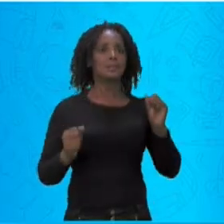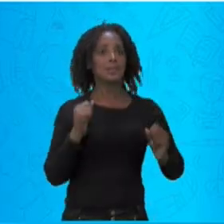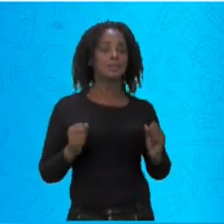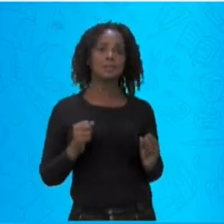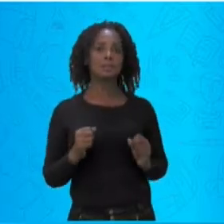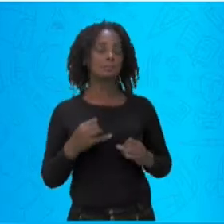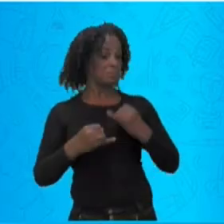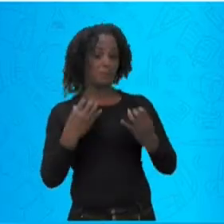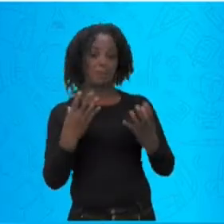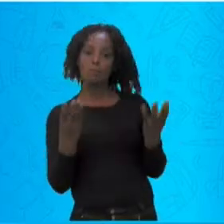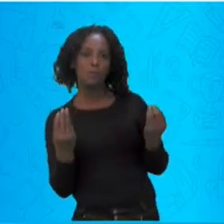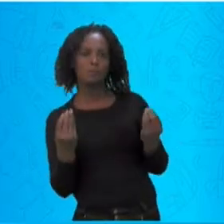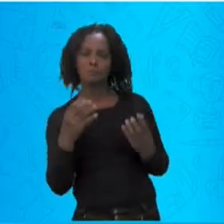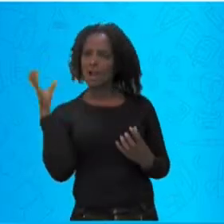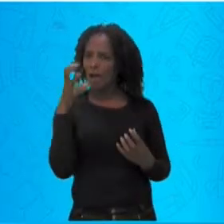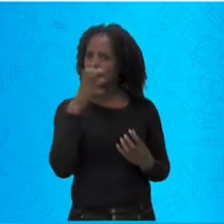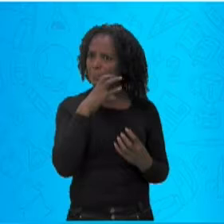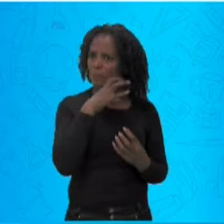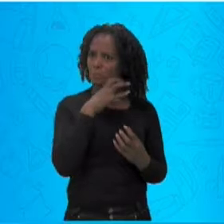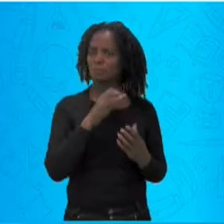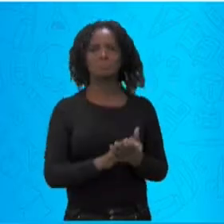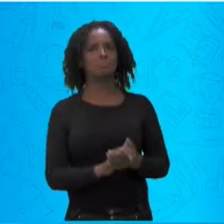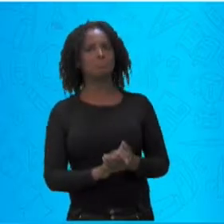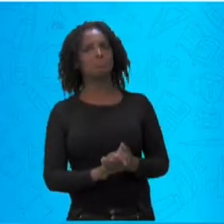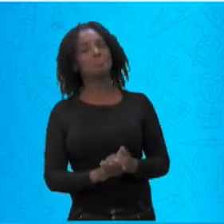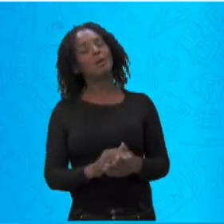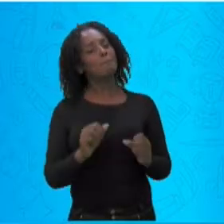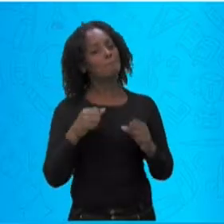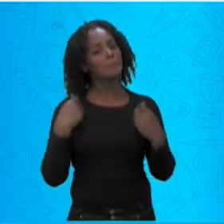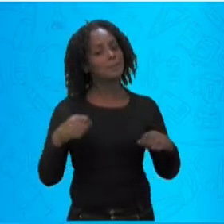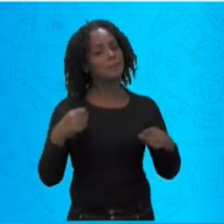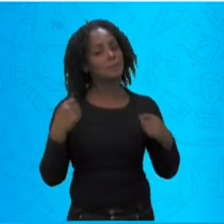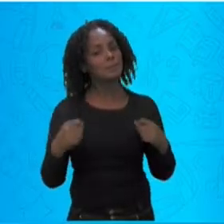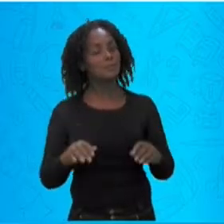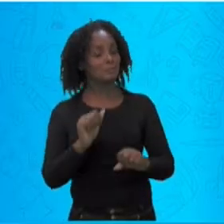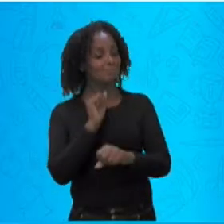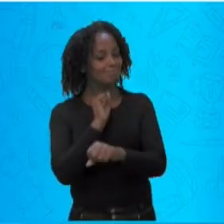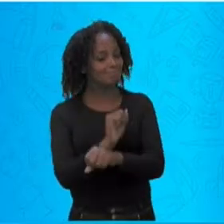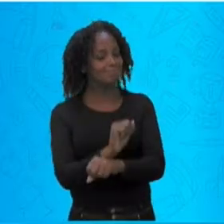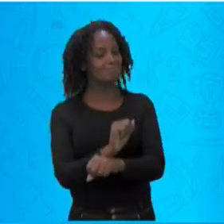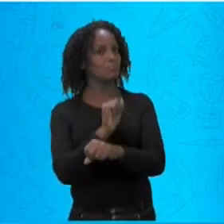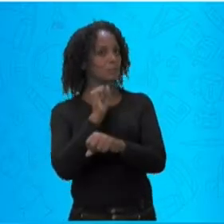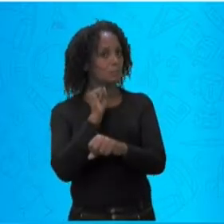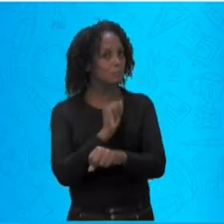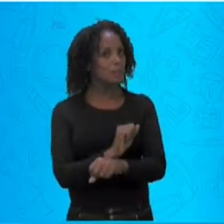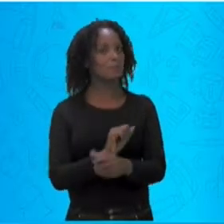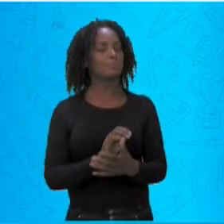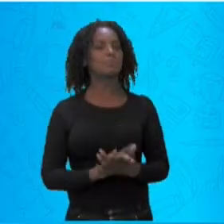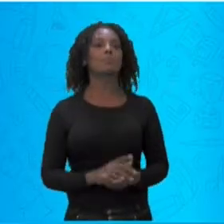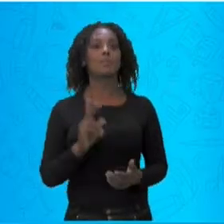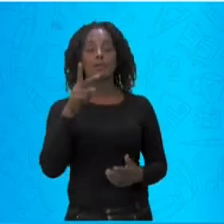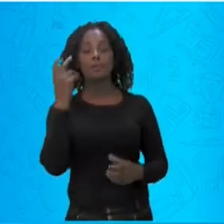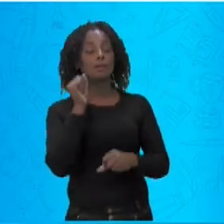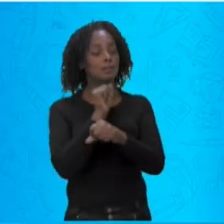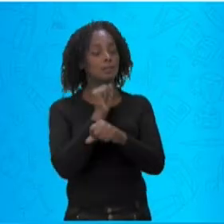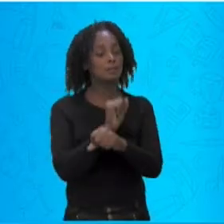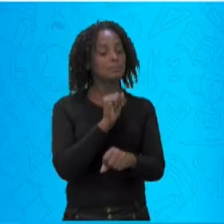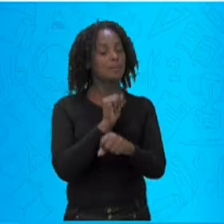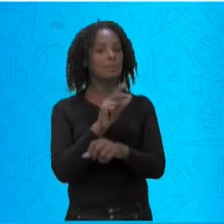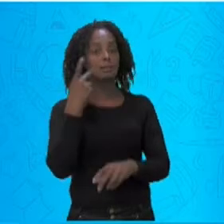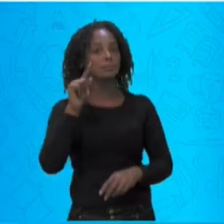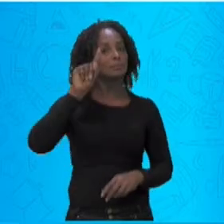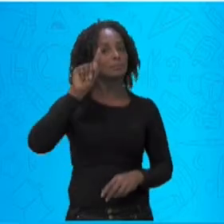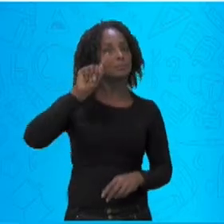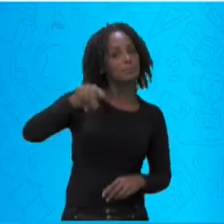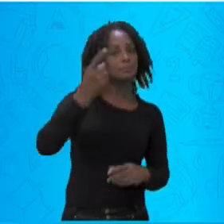ficou rápido, né? Precisamos de uma pausa. Falando em pausa, nós falamos de